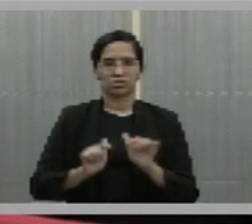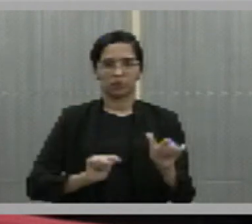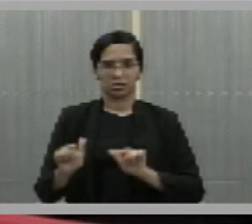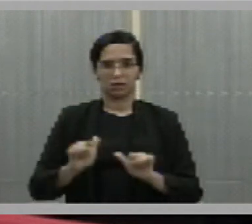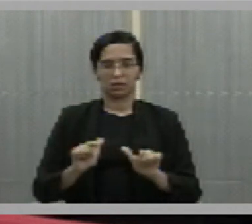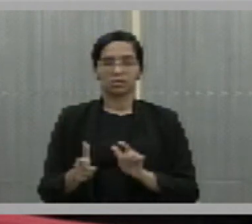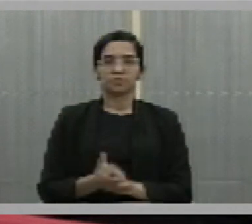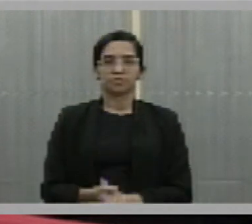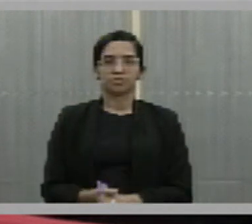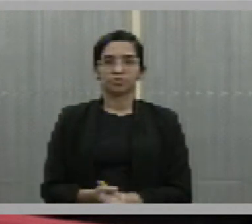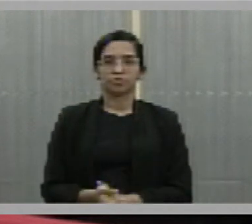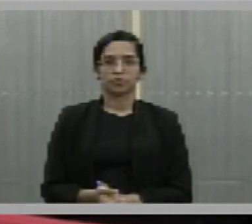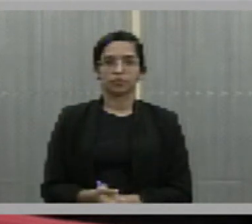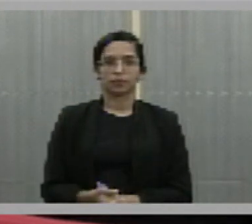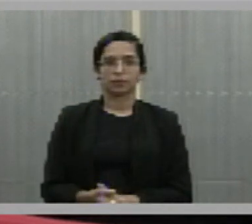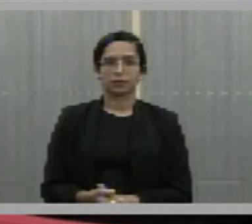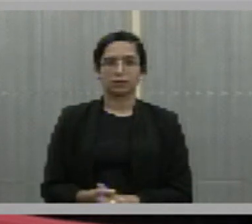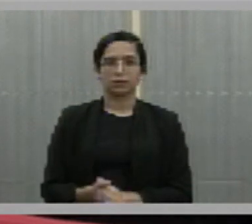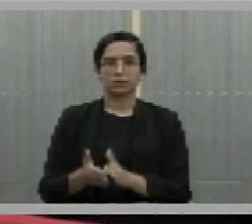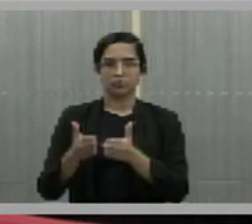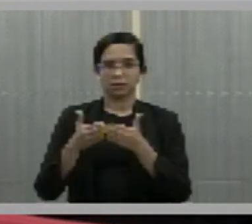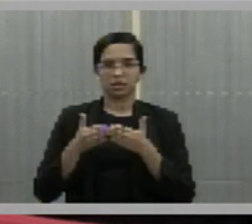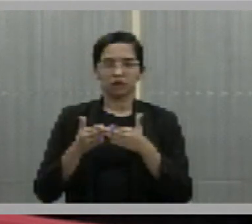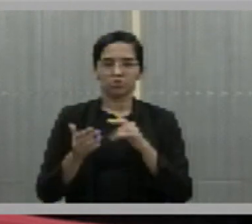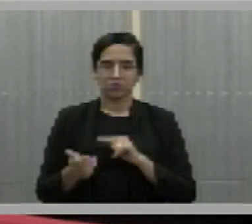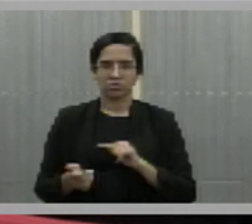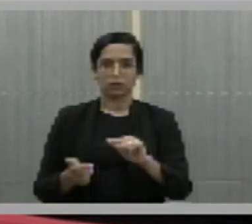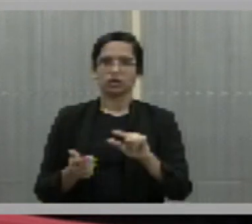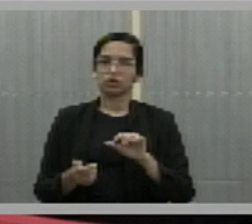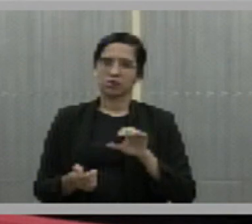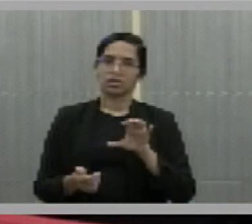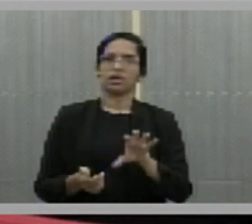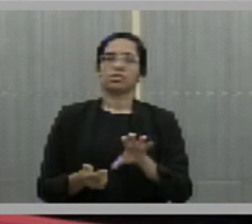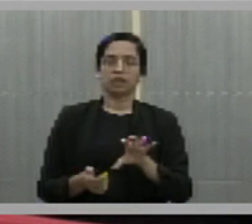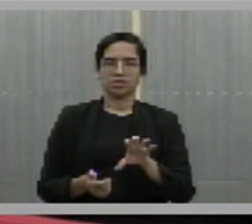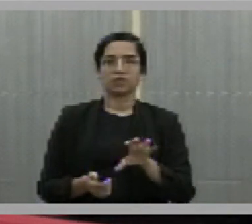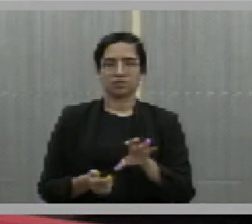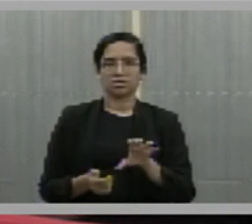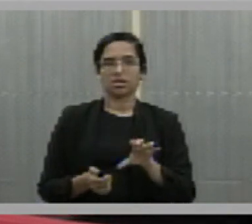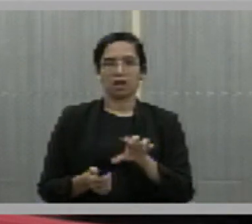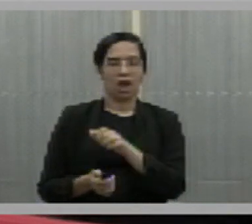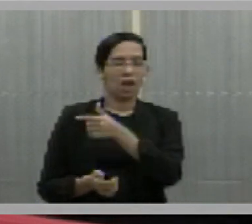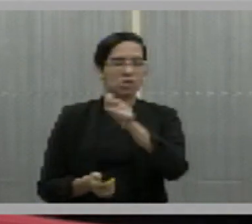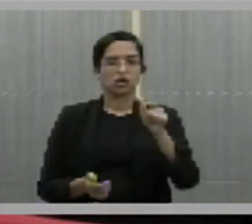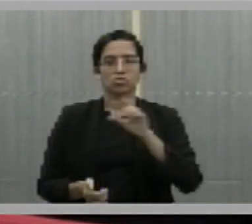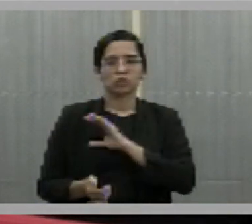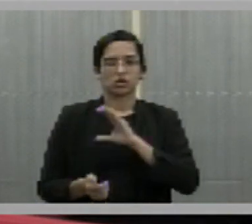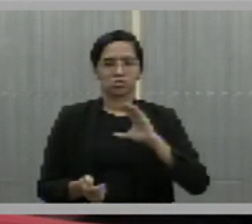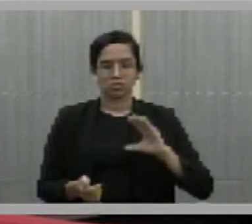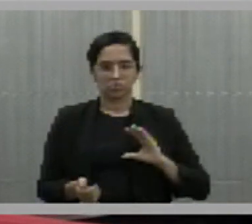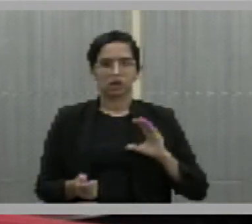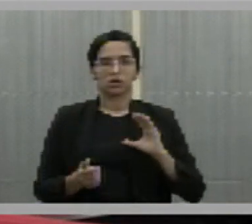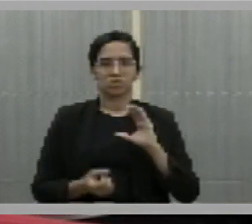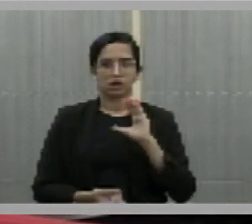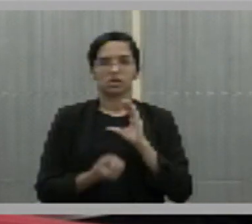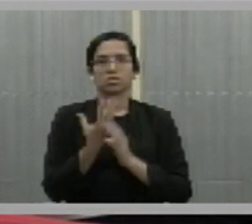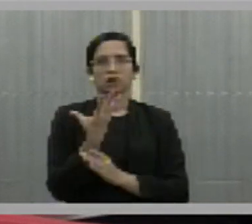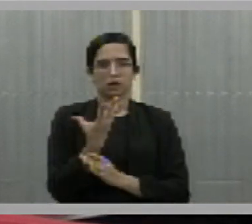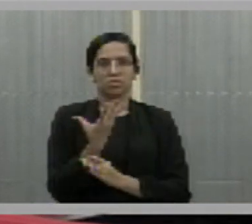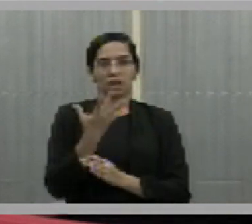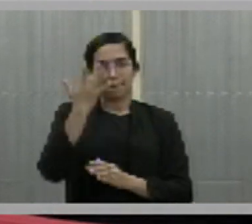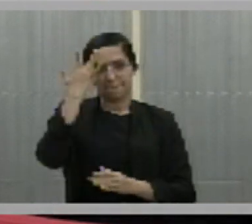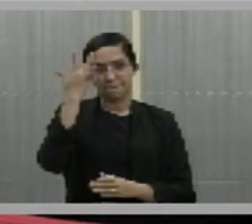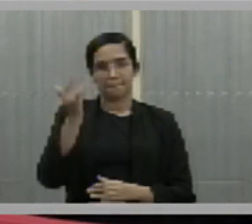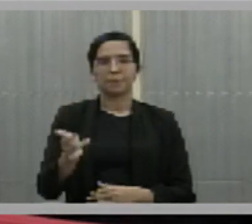Apelo para que a gente faça esse esforço, continue fazendo, para terminar de instalar as comissões que ainda estão pendentes. Amanhã